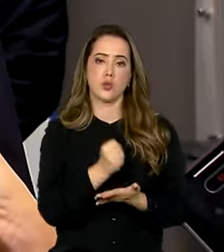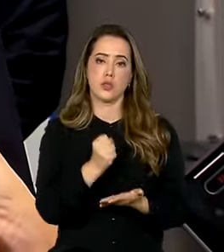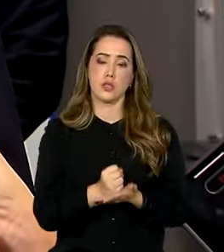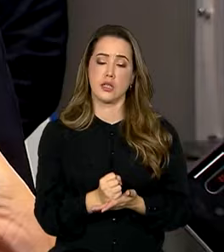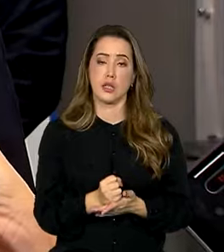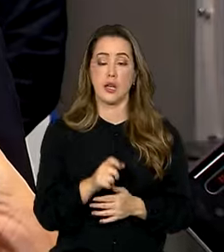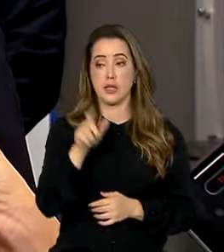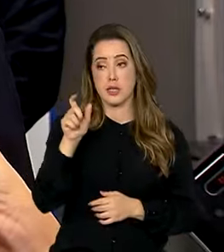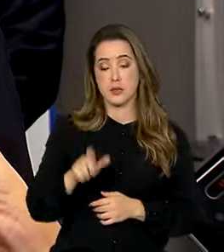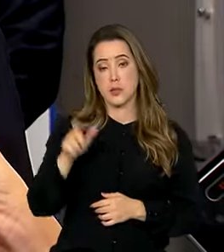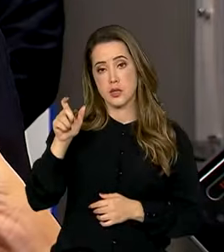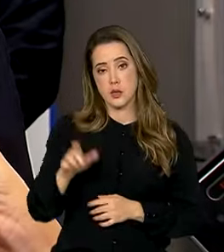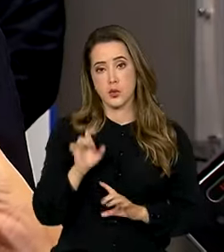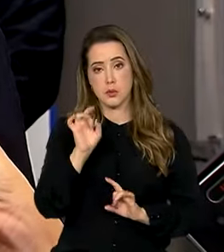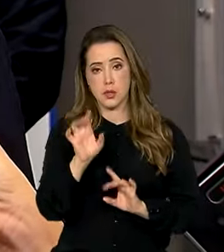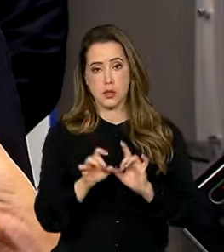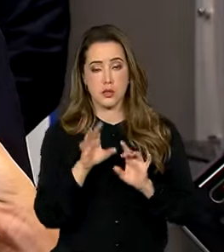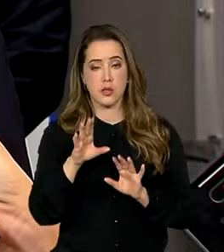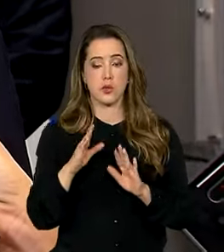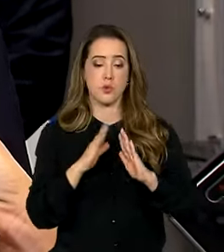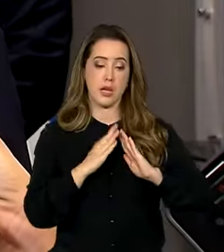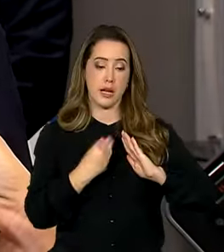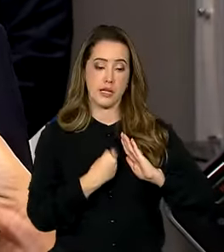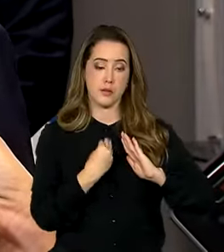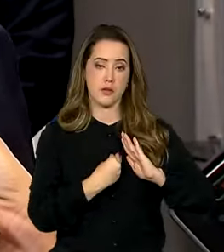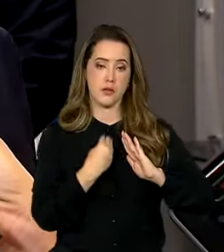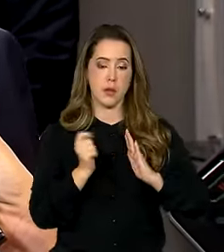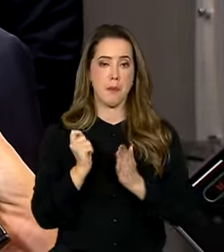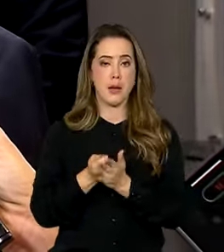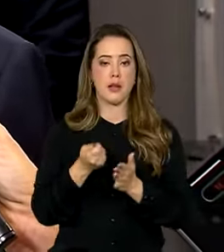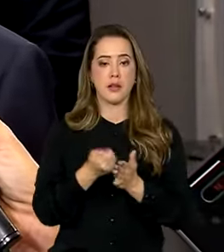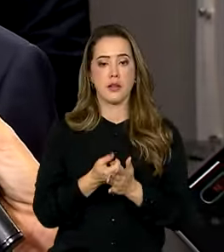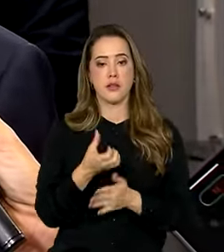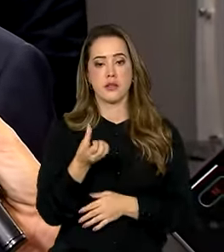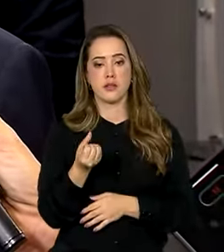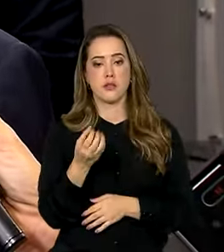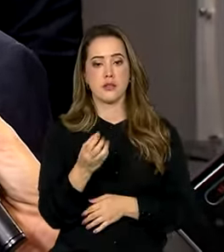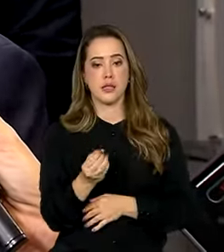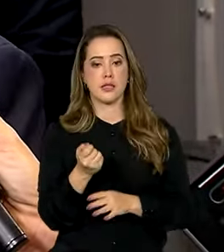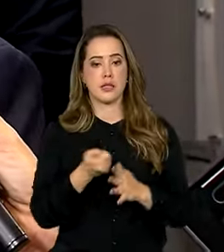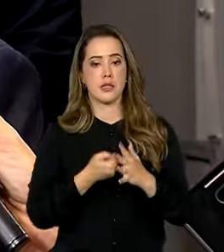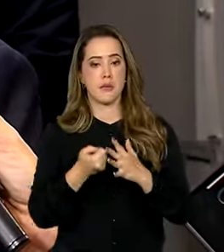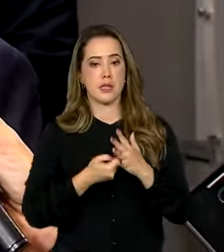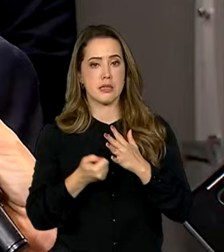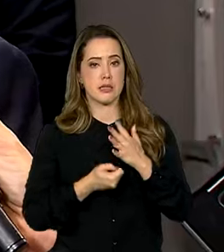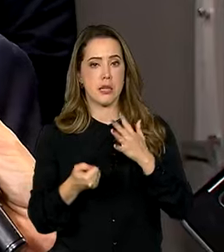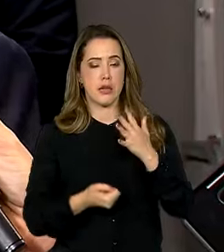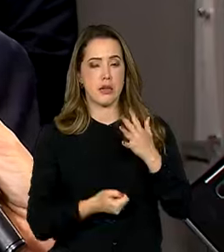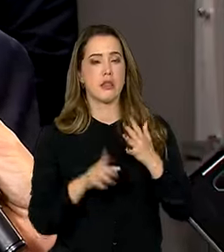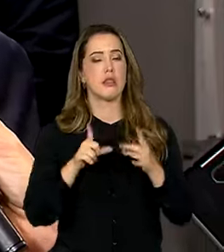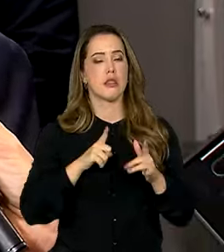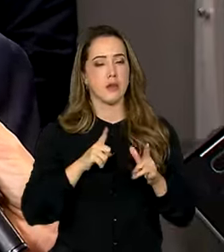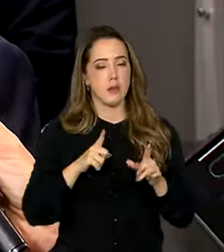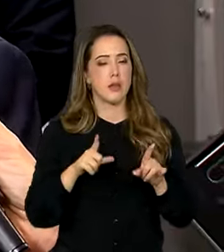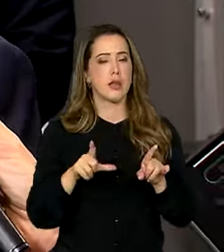que, no caso específico do Minha Casa Minha Vida, pagaram 60 prestações, eles também têm sua dívida totalmente quitada com a Caixa.